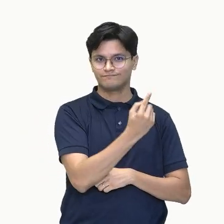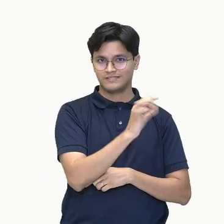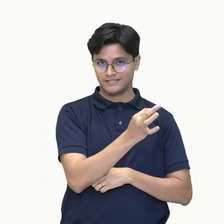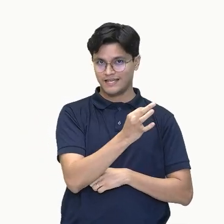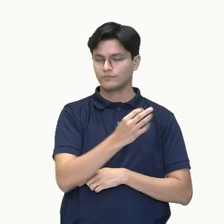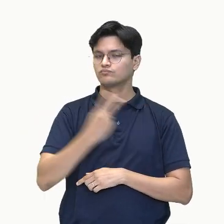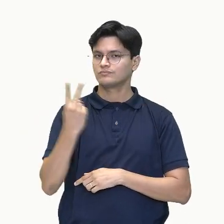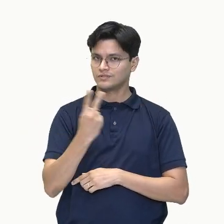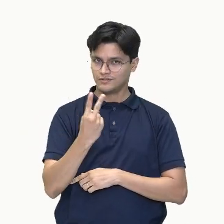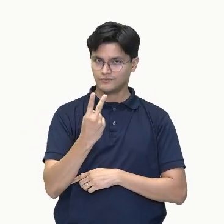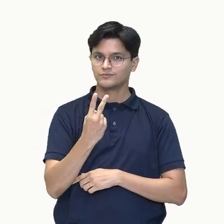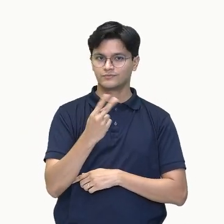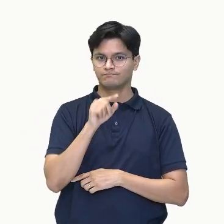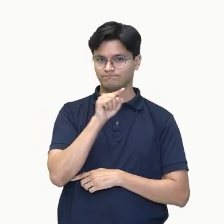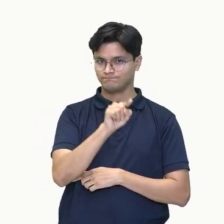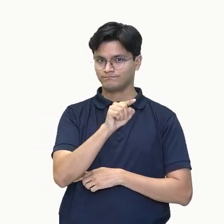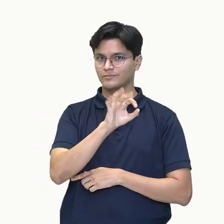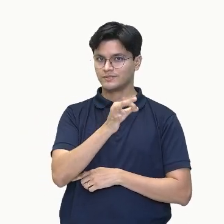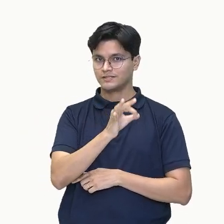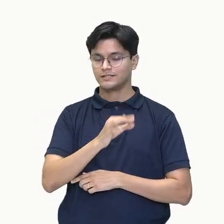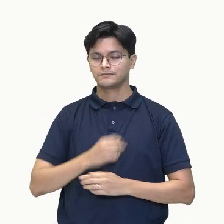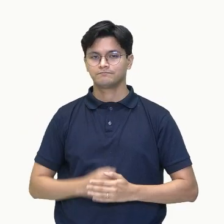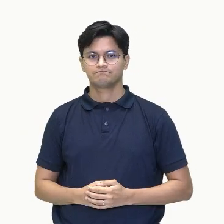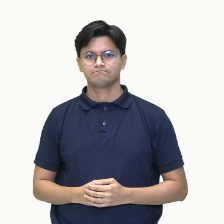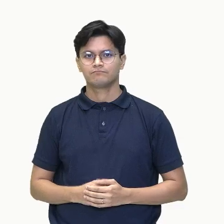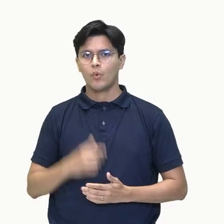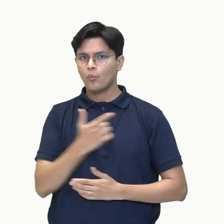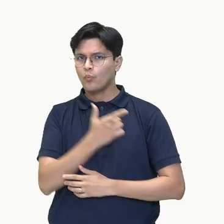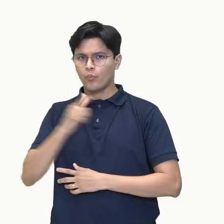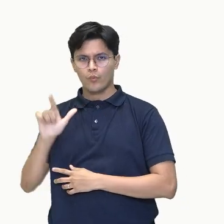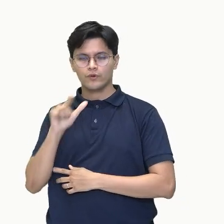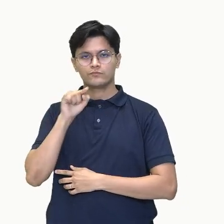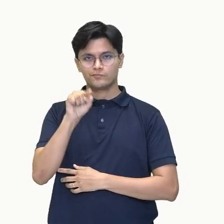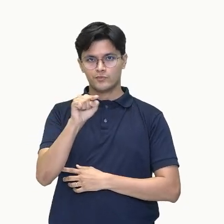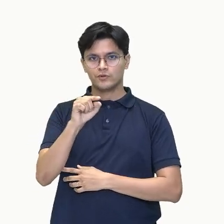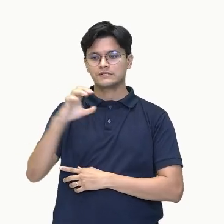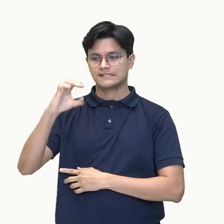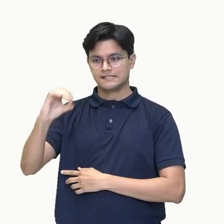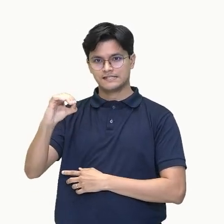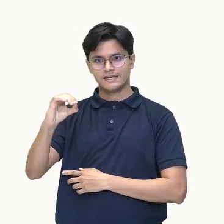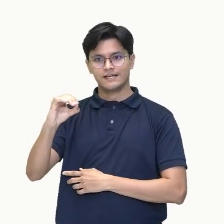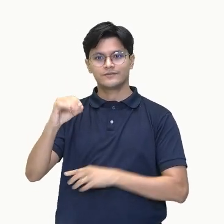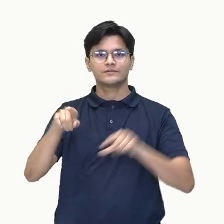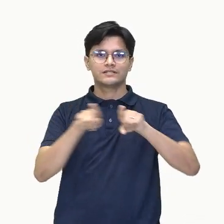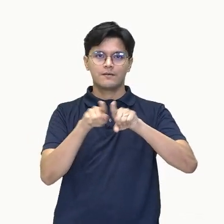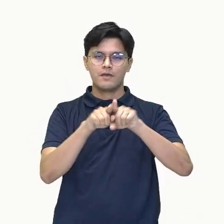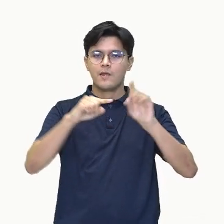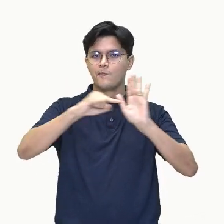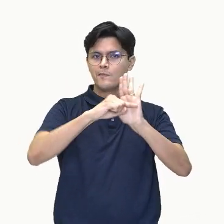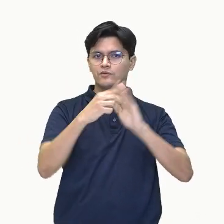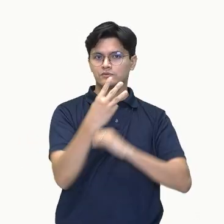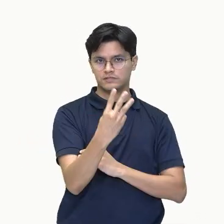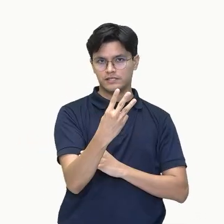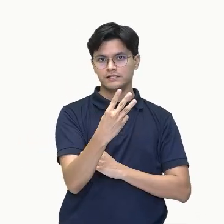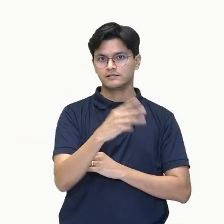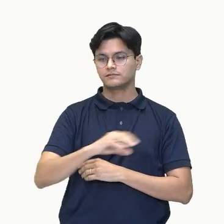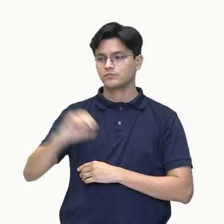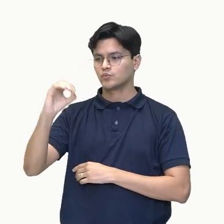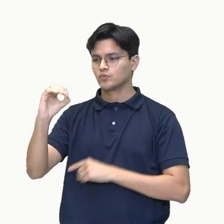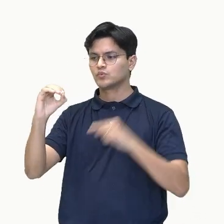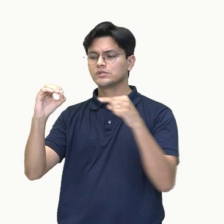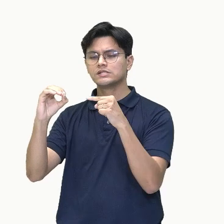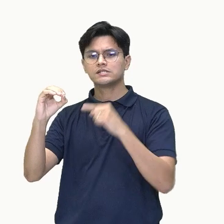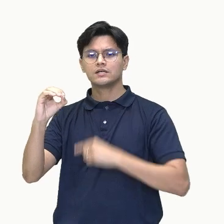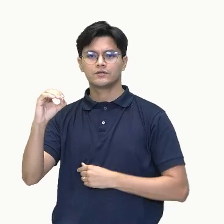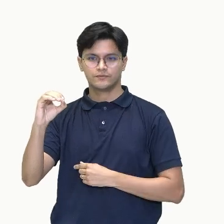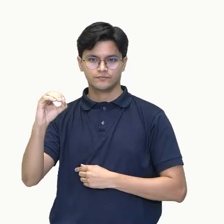próximo ponto aí é 0 e menos 3. Opa, se é 0 e menos 3, significa que o primeiro número ali